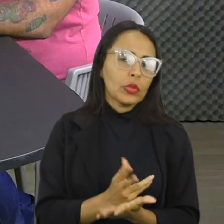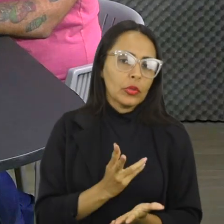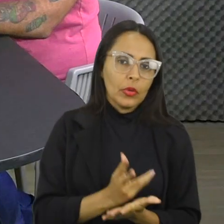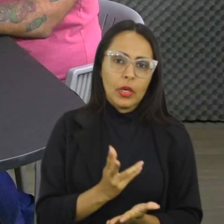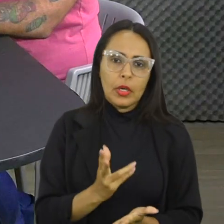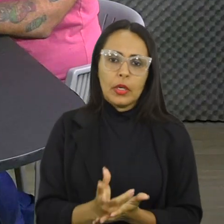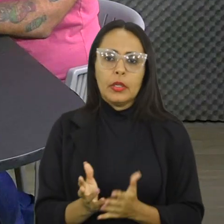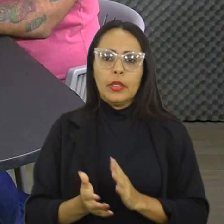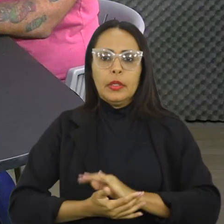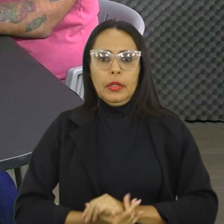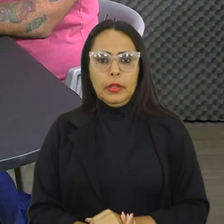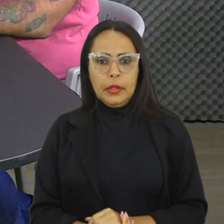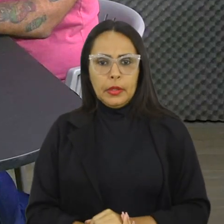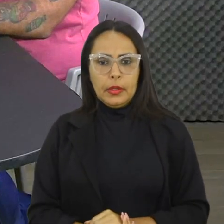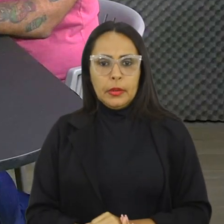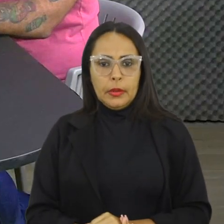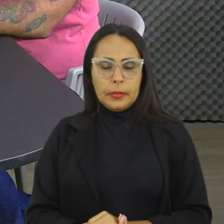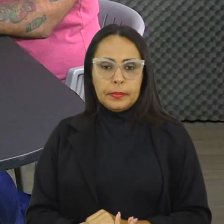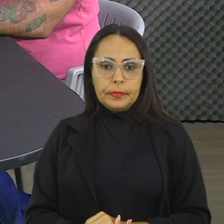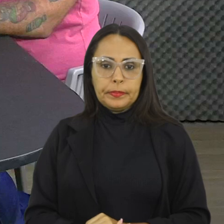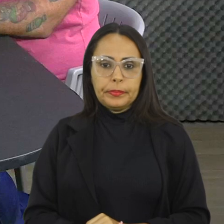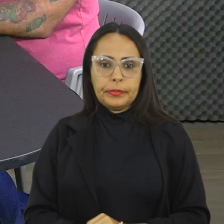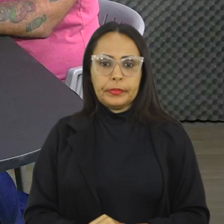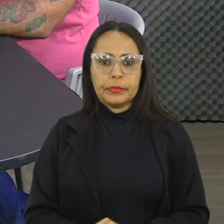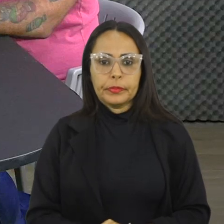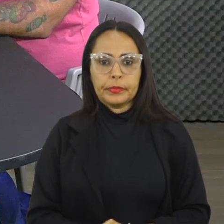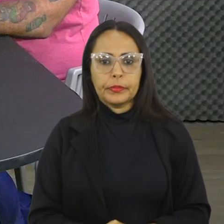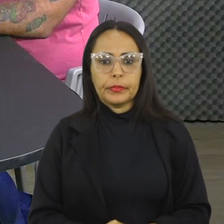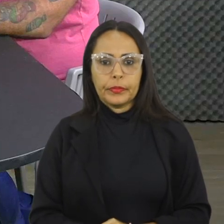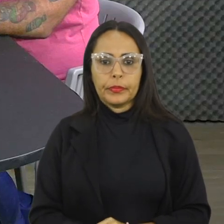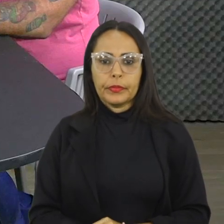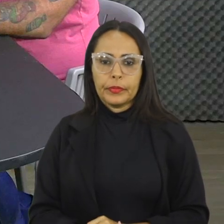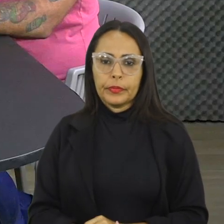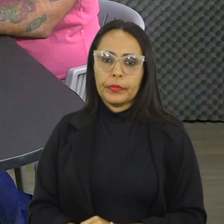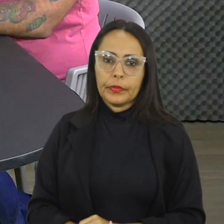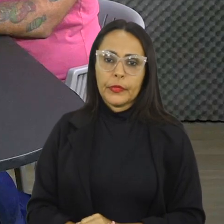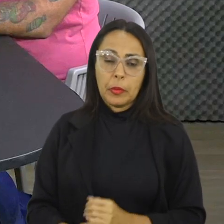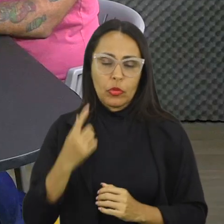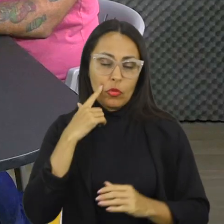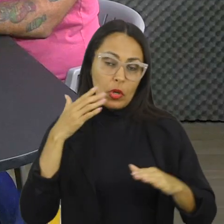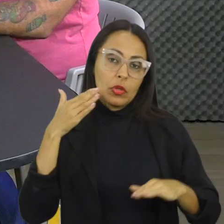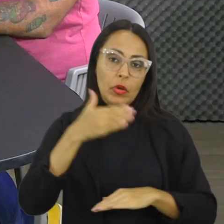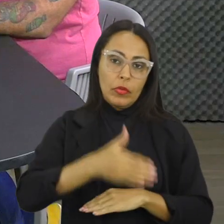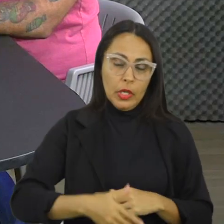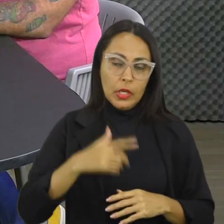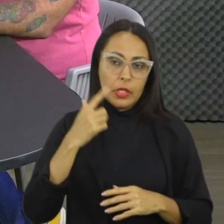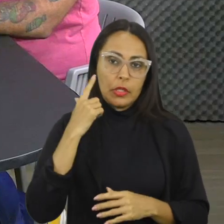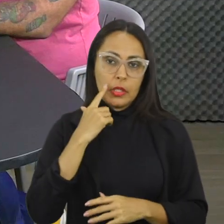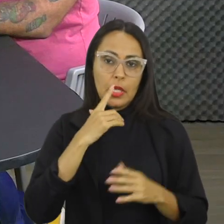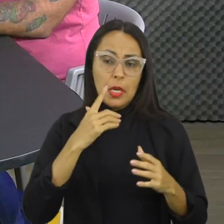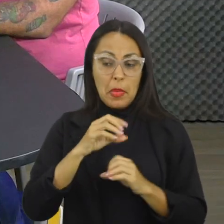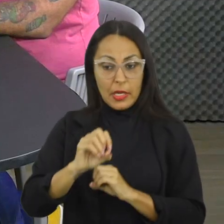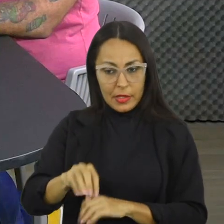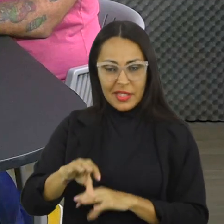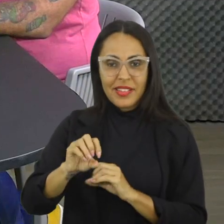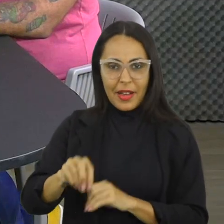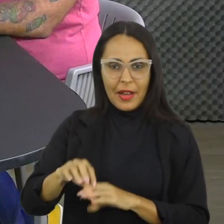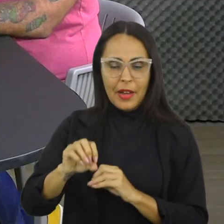isso é um outro assunto, senão eu vou sair do foco. Mas quando eu entrei na João Pernambuco para